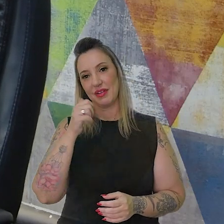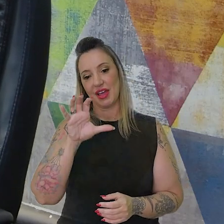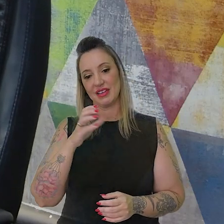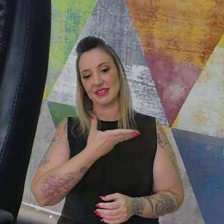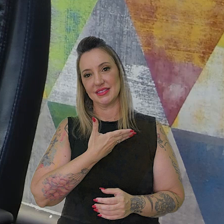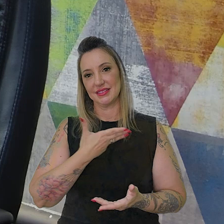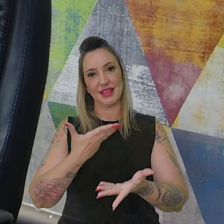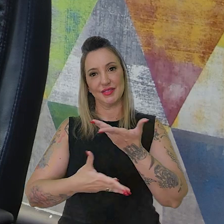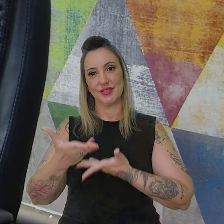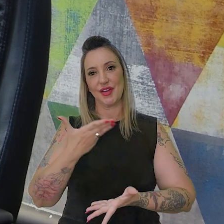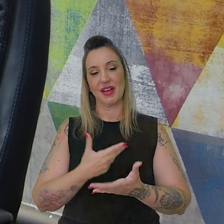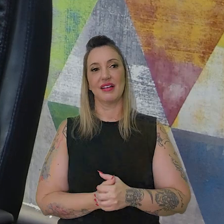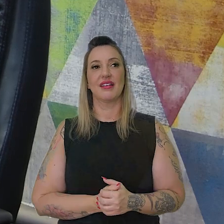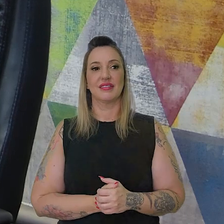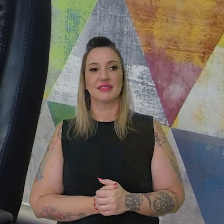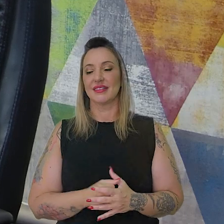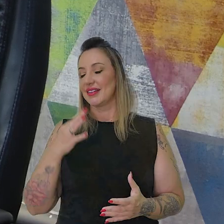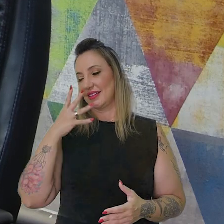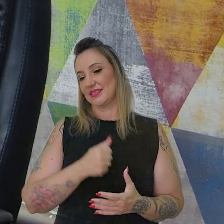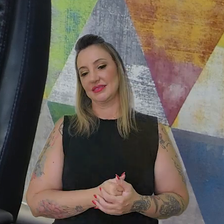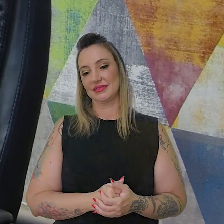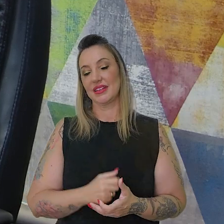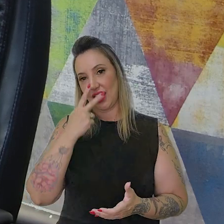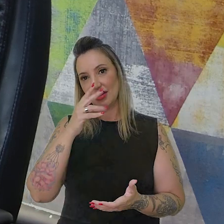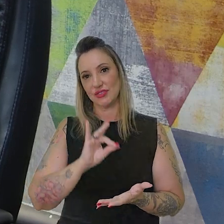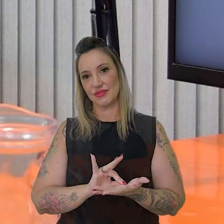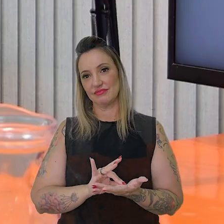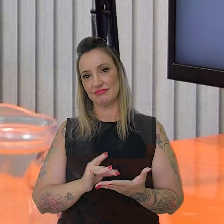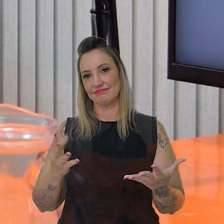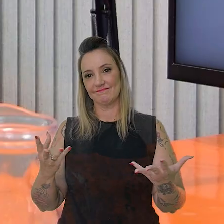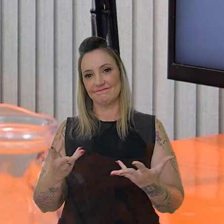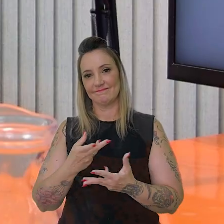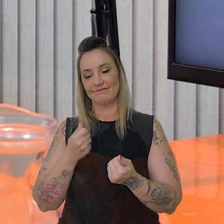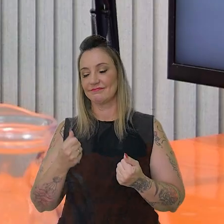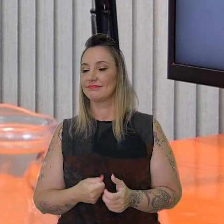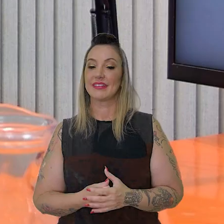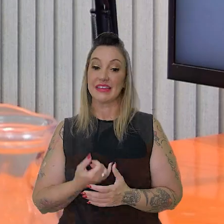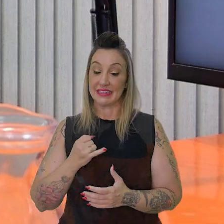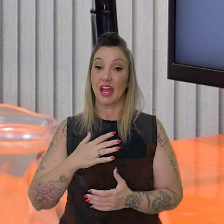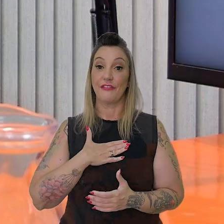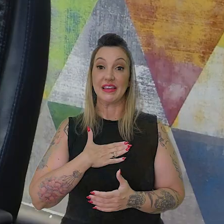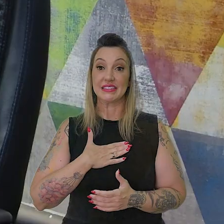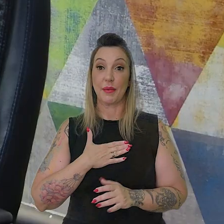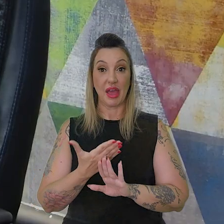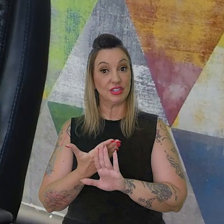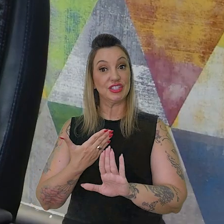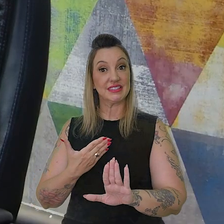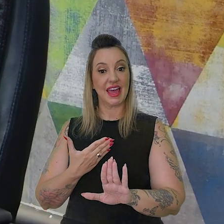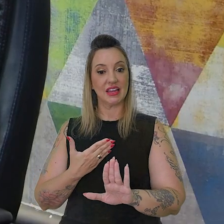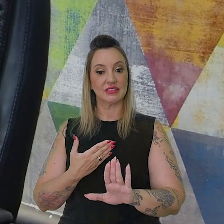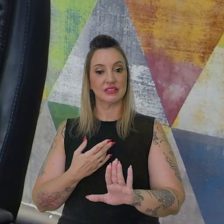o melhor assim né quando amizade é uma troca ah lindo demais é eu acho verdadeiro Genuino né é e mesmo fisicamente